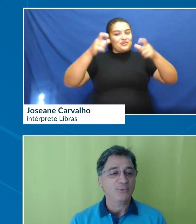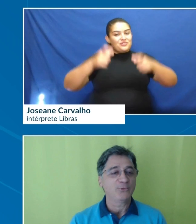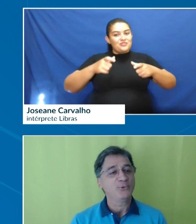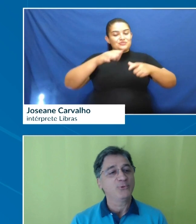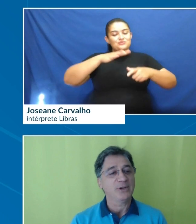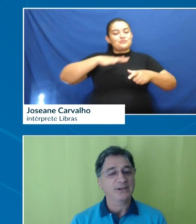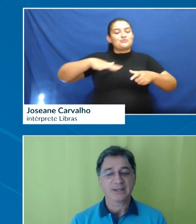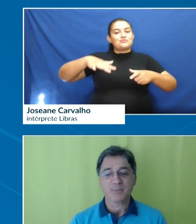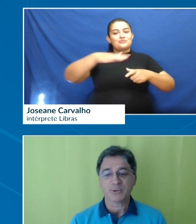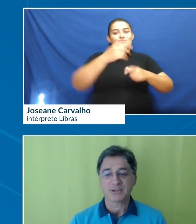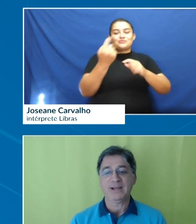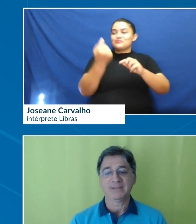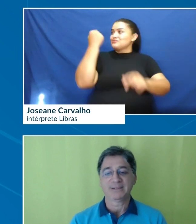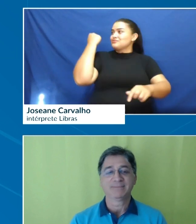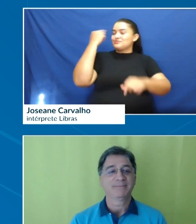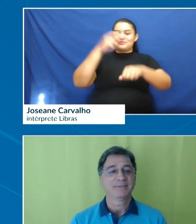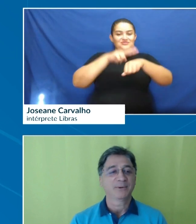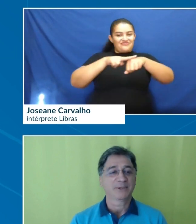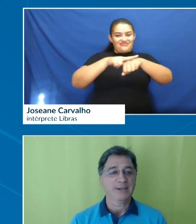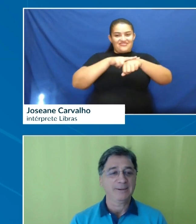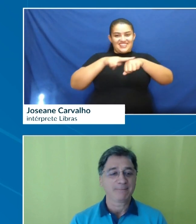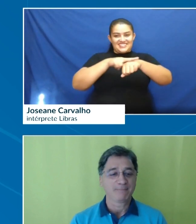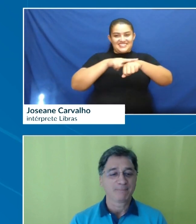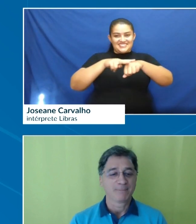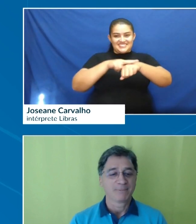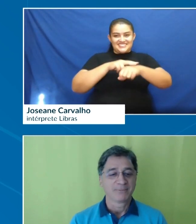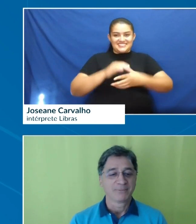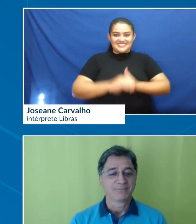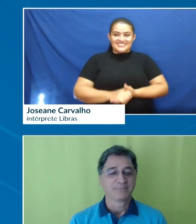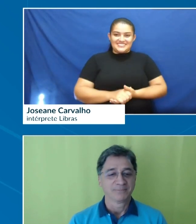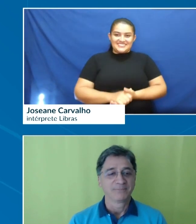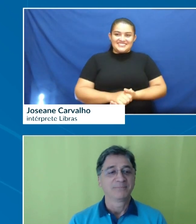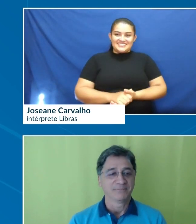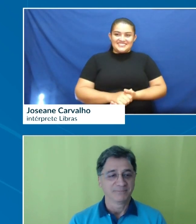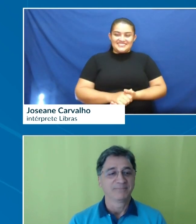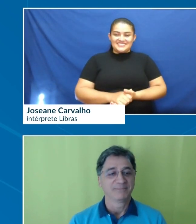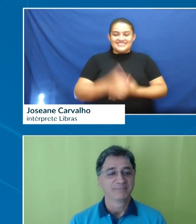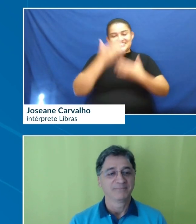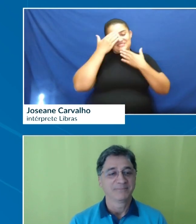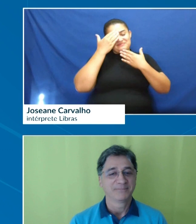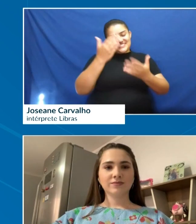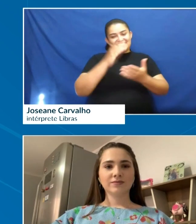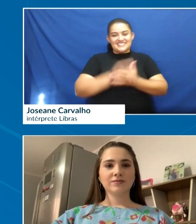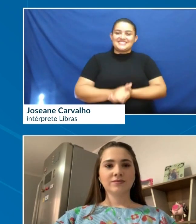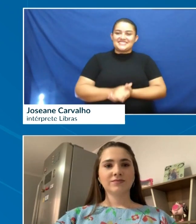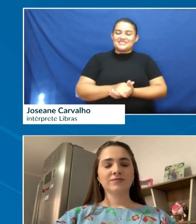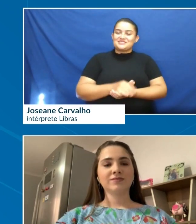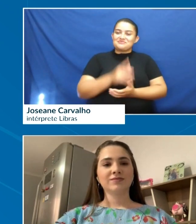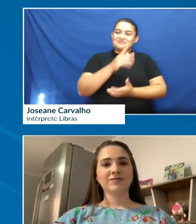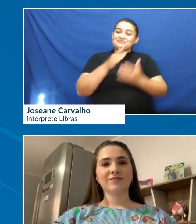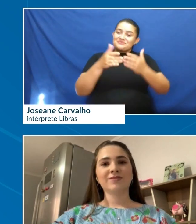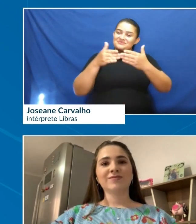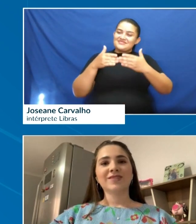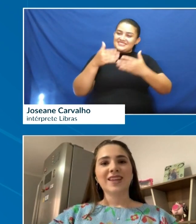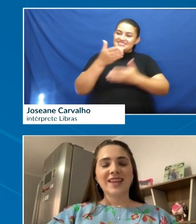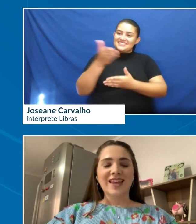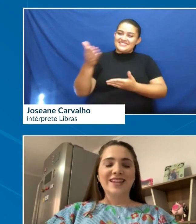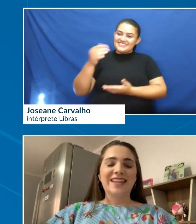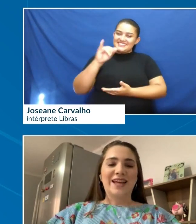né? E tem um fundo verde aqui por trás. Bacana, muito obrigado. Ingrid, por gentileza, a sua